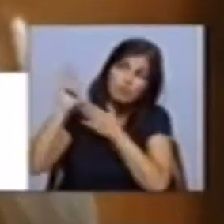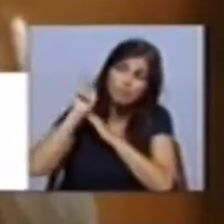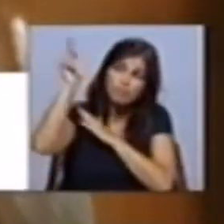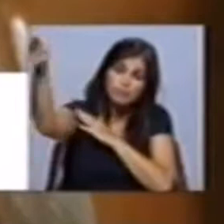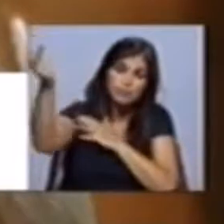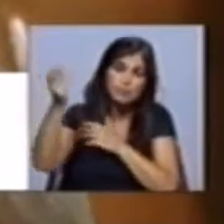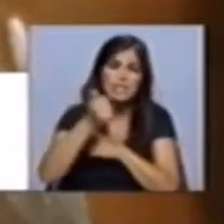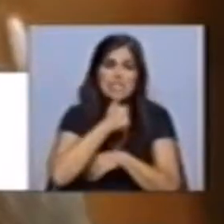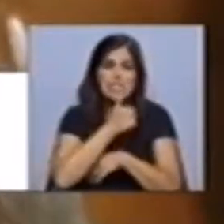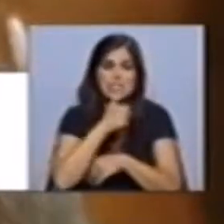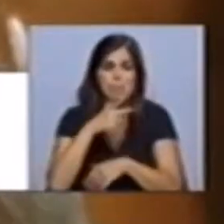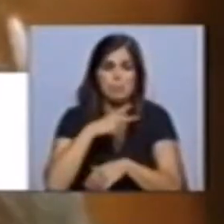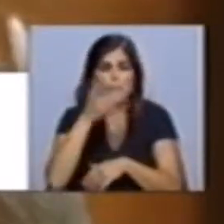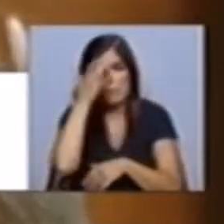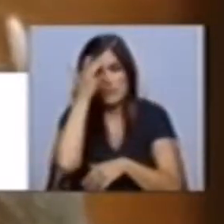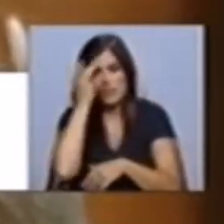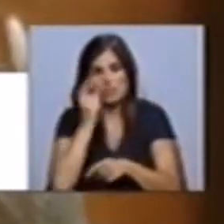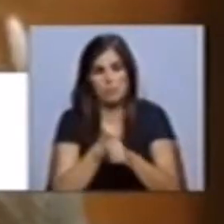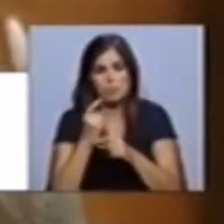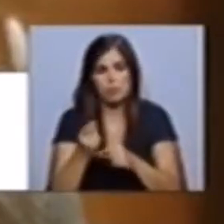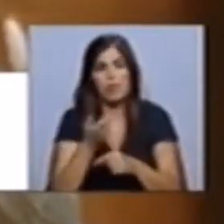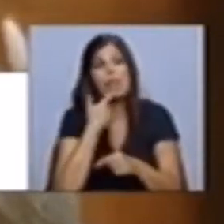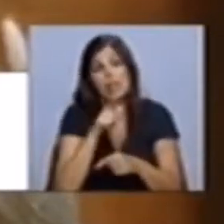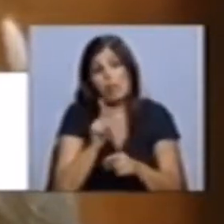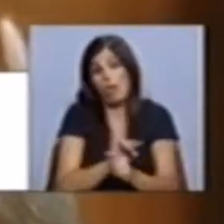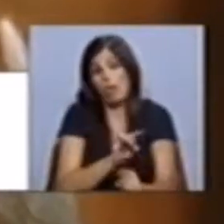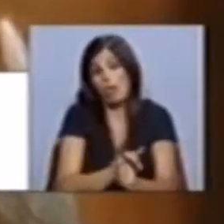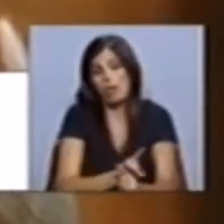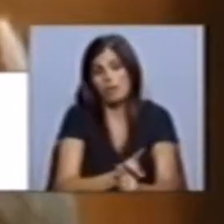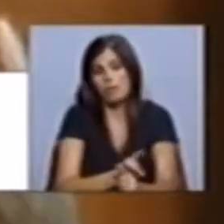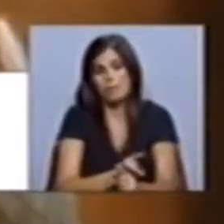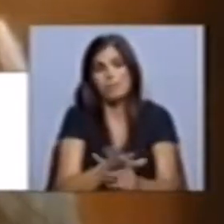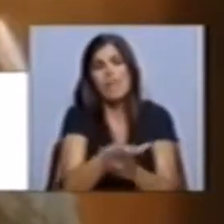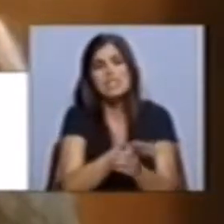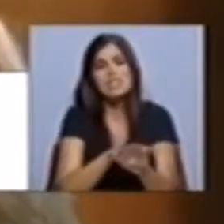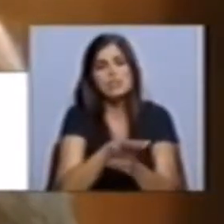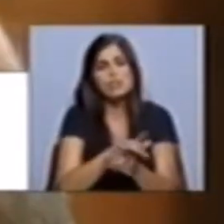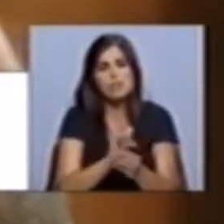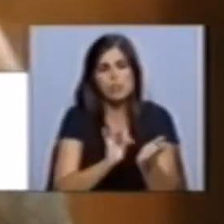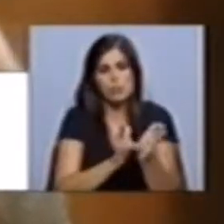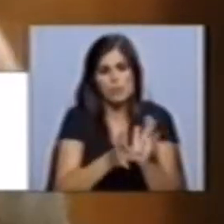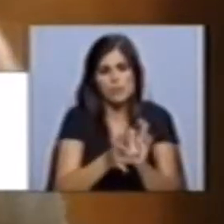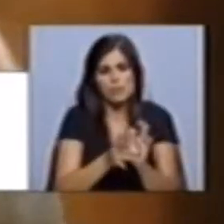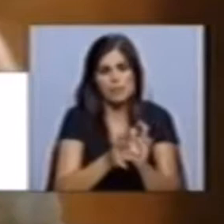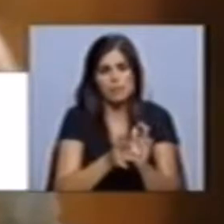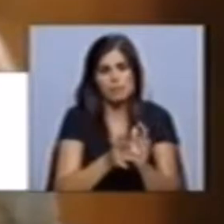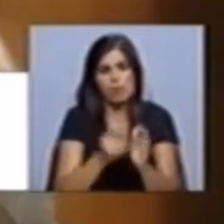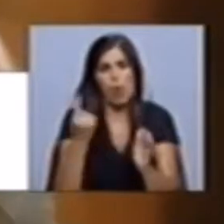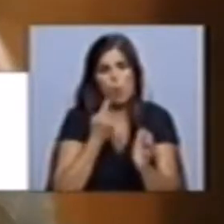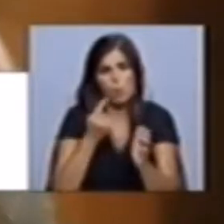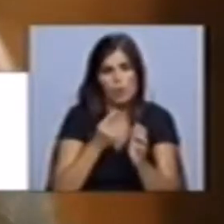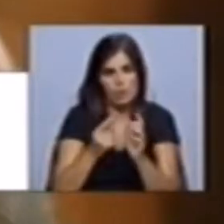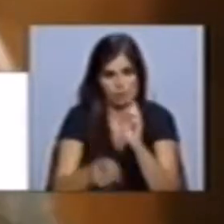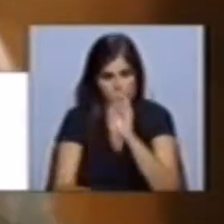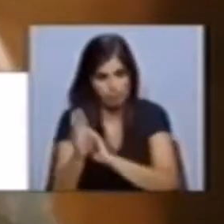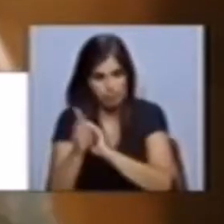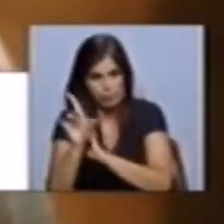resolvi fazer em Portugal, que é mais fácil para a língua, né? A situação do Brasil também empurra um bocadinho para fora? Aham,